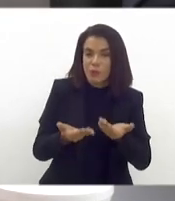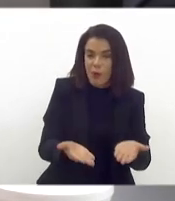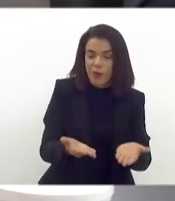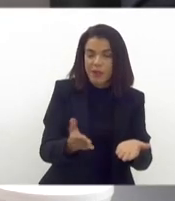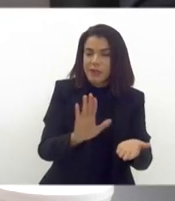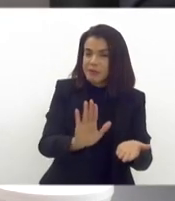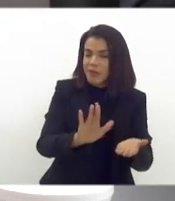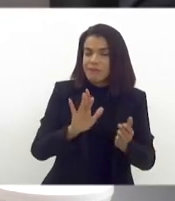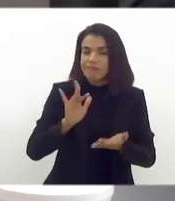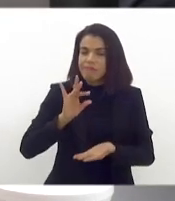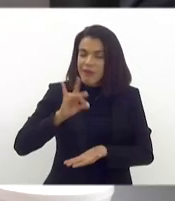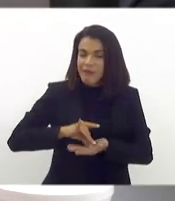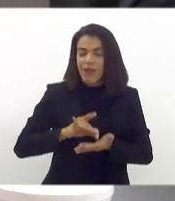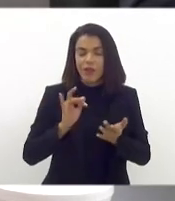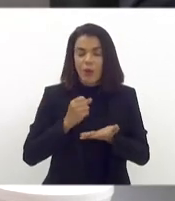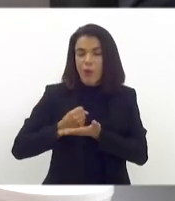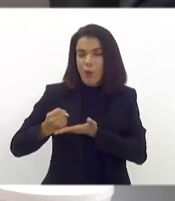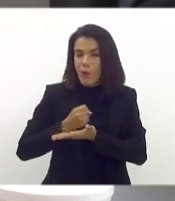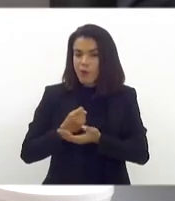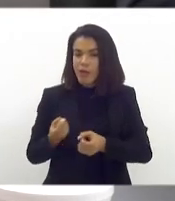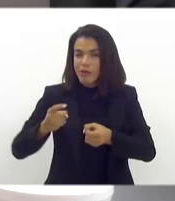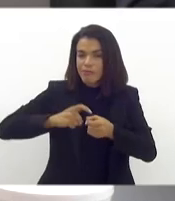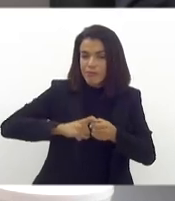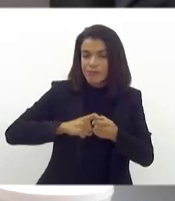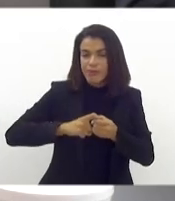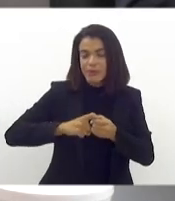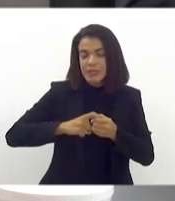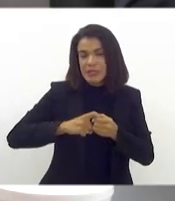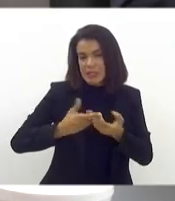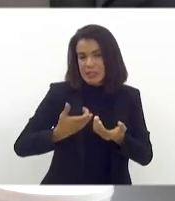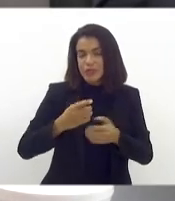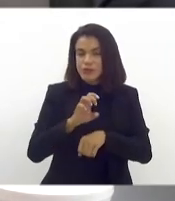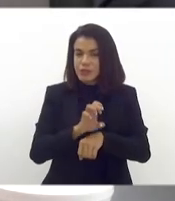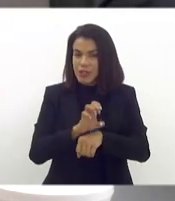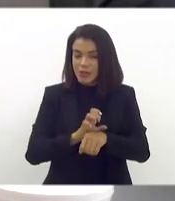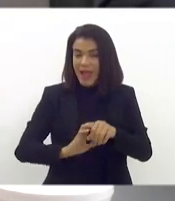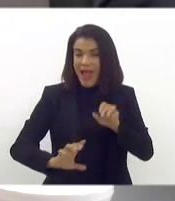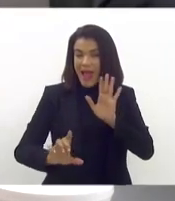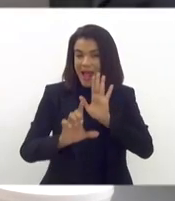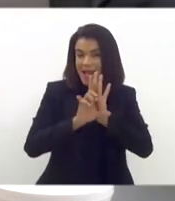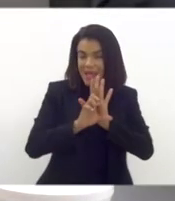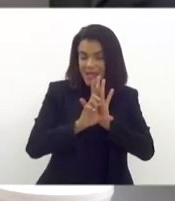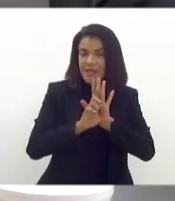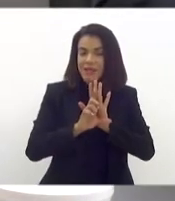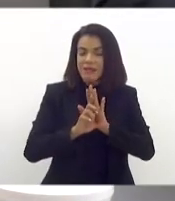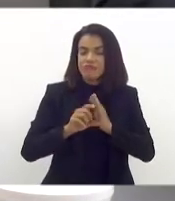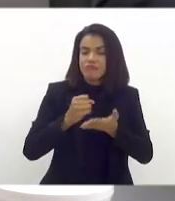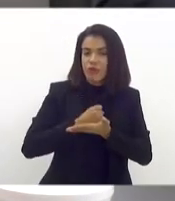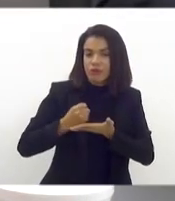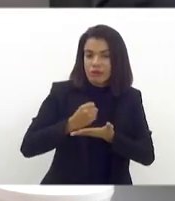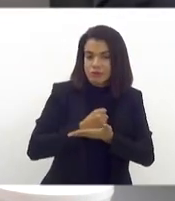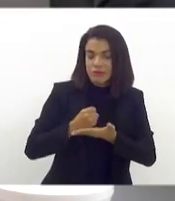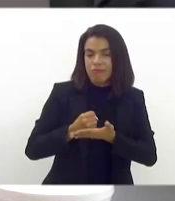Os contratos de concessão, eles se, a legislação do contrato de concessão deriva